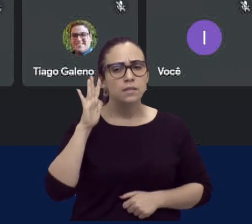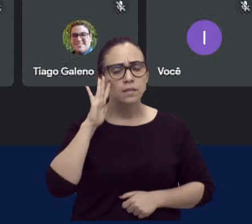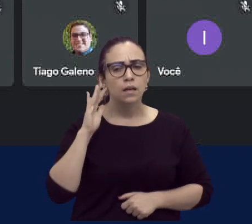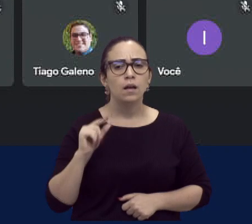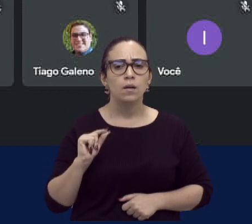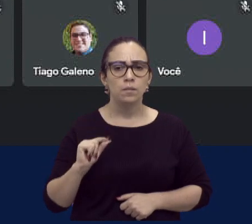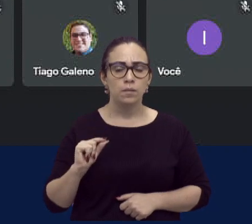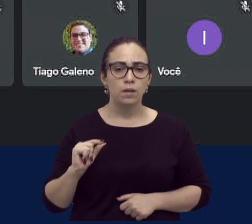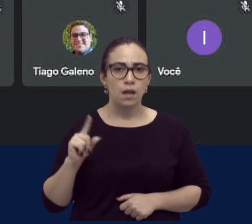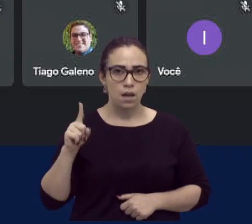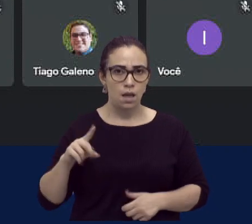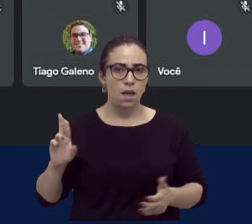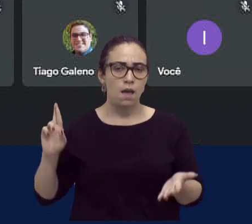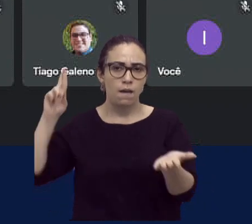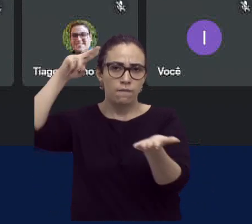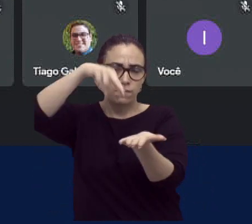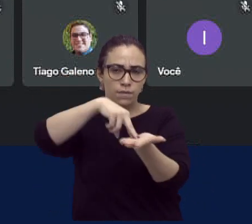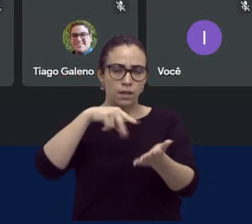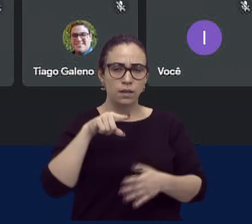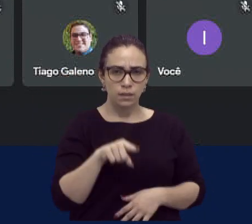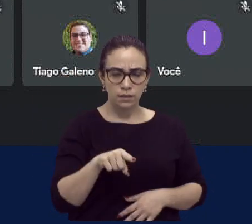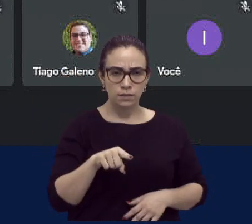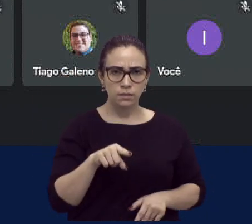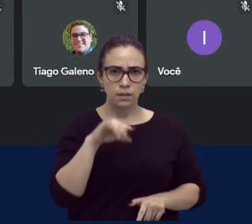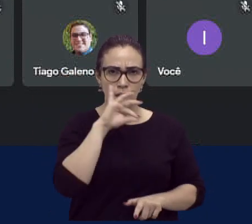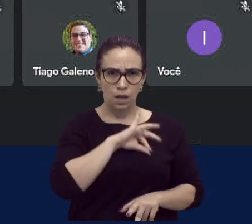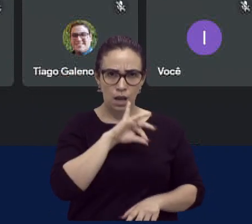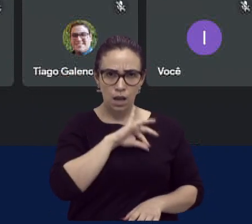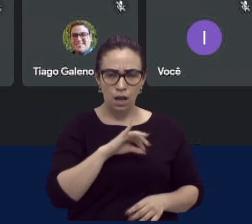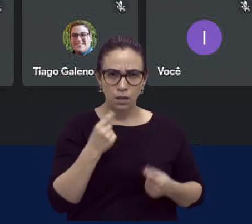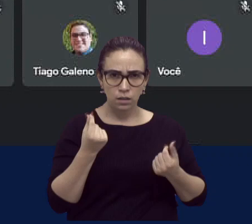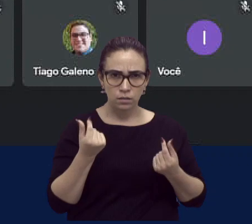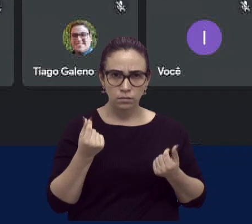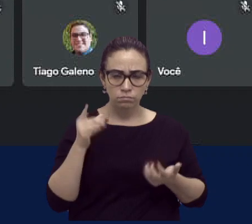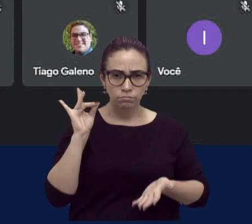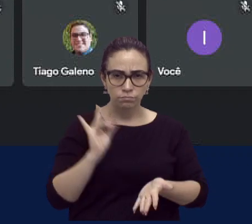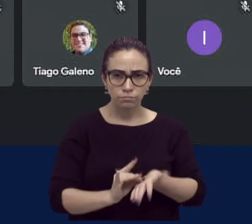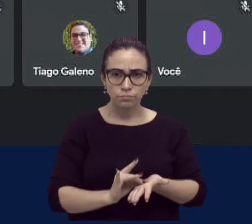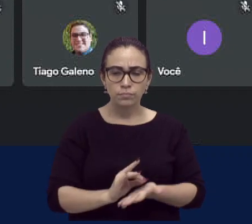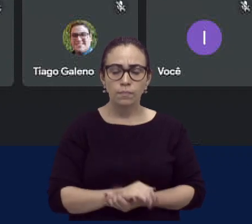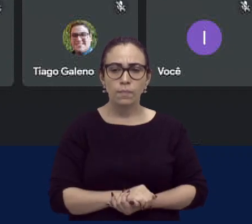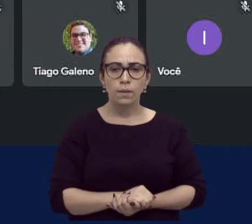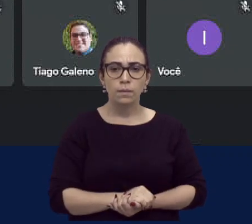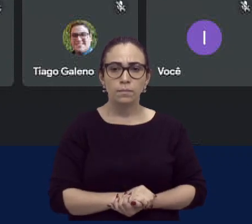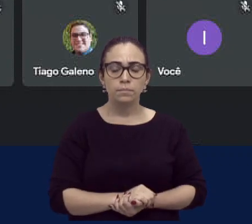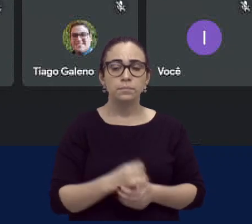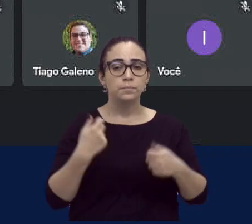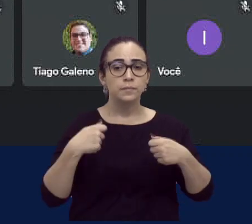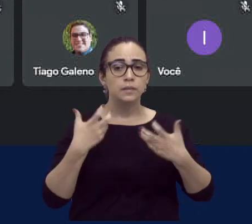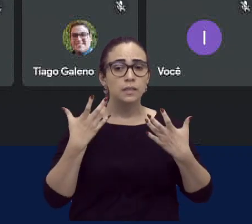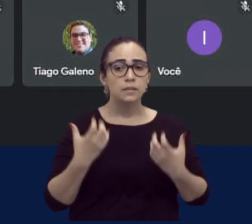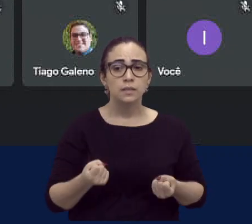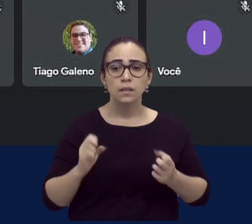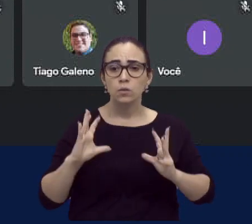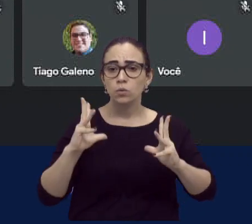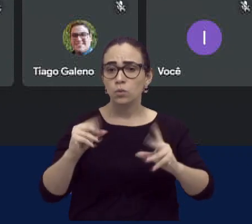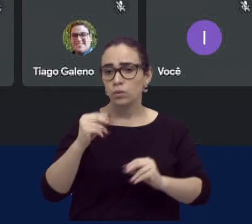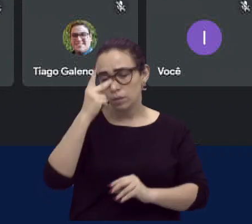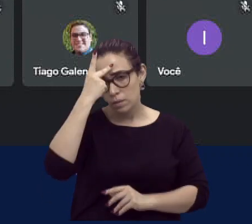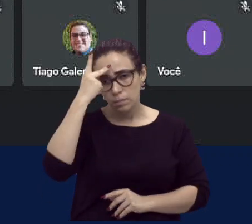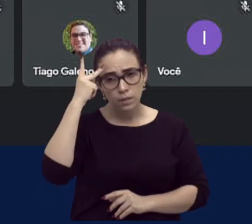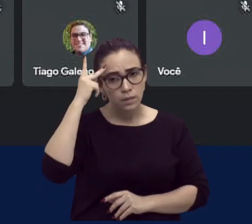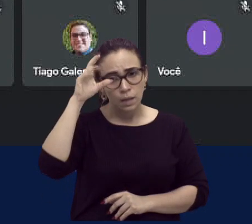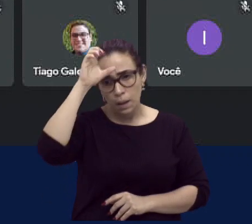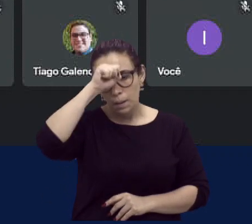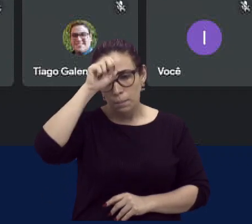é a sua referência, né, de ganha-pão, do seu pão diário, você tem que conviver com todo mundo, então você precisa aprender